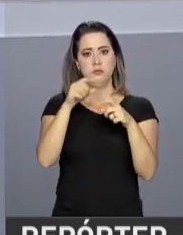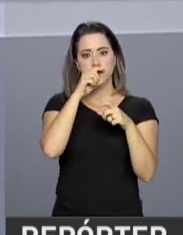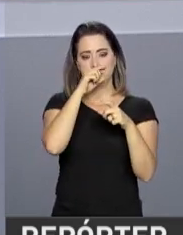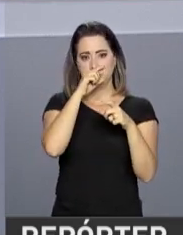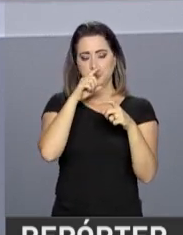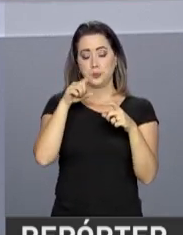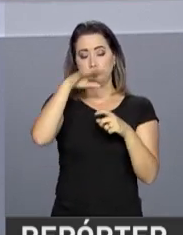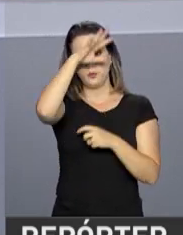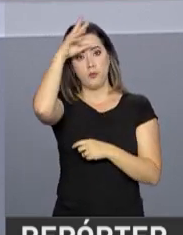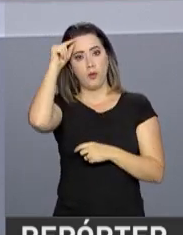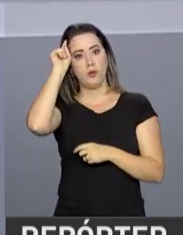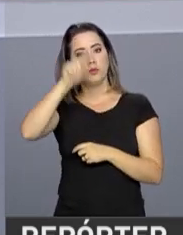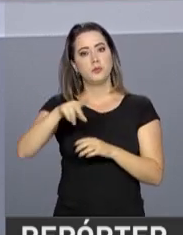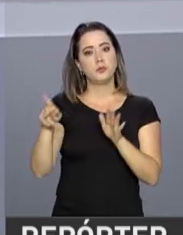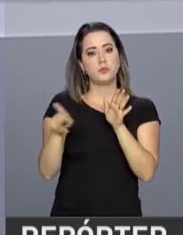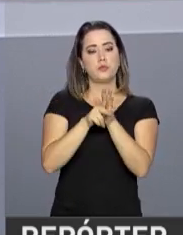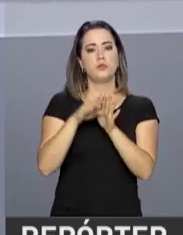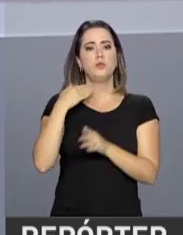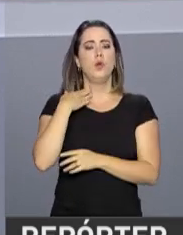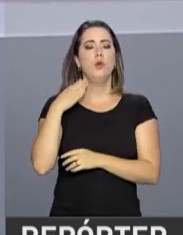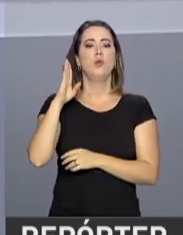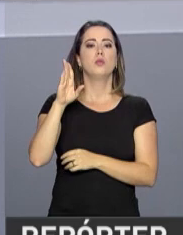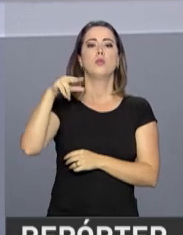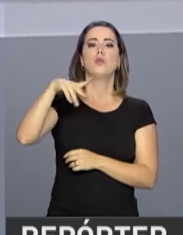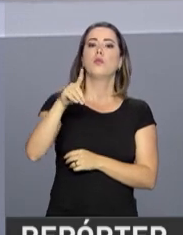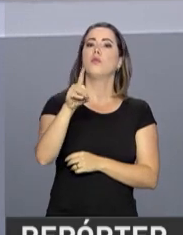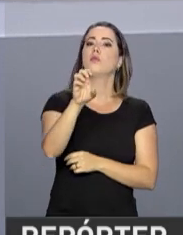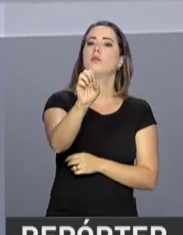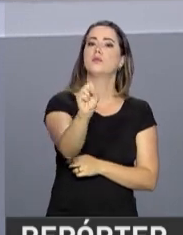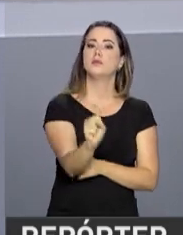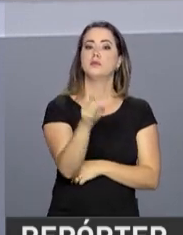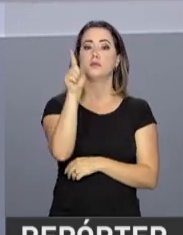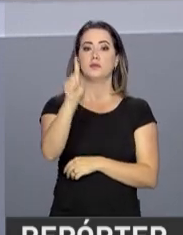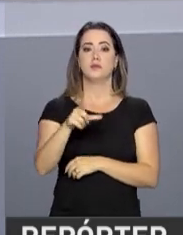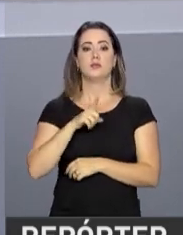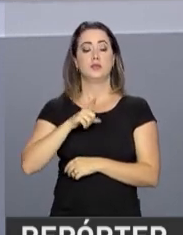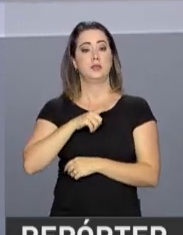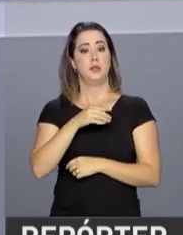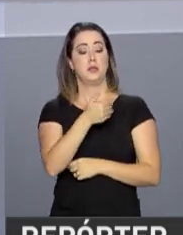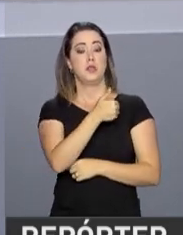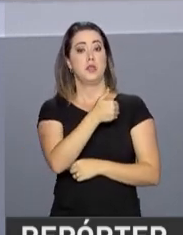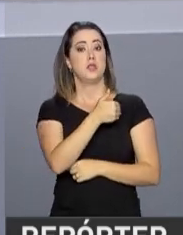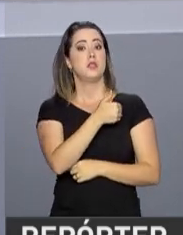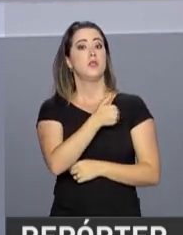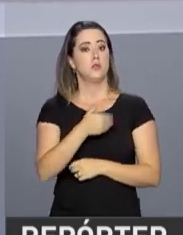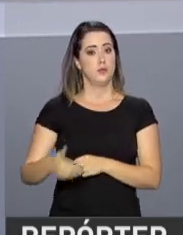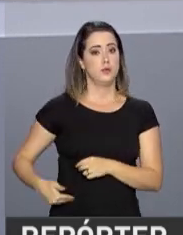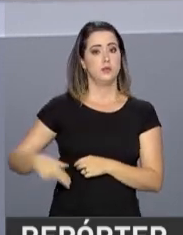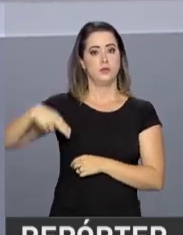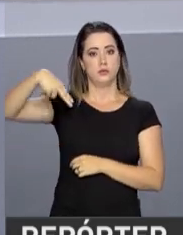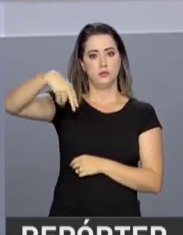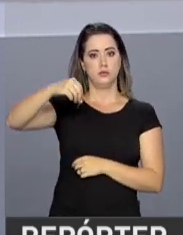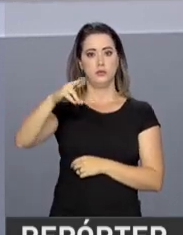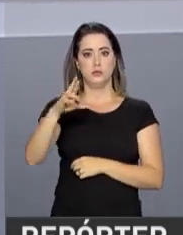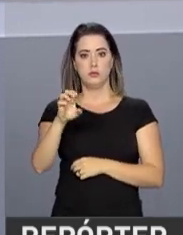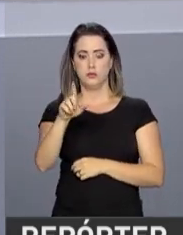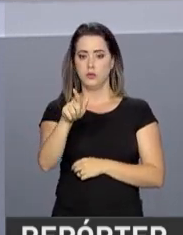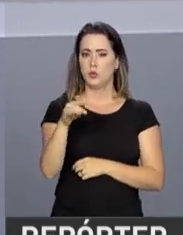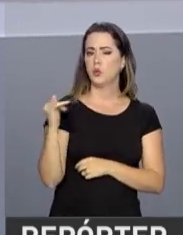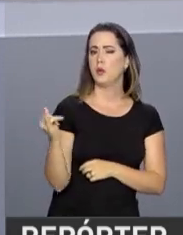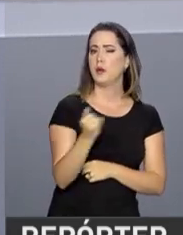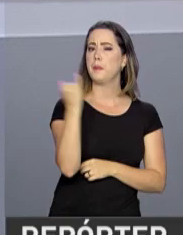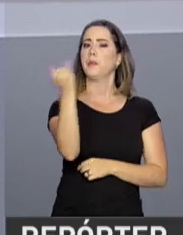é gerido pelo banco nacional de desenvolvimento econômico e social bnds e tem o governo da noruega como